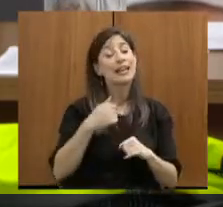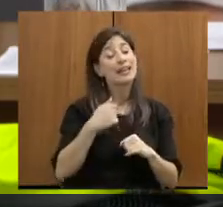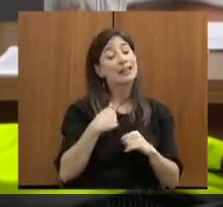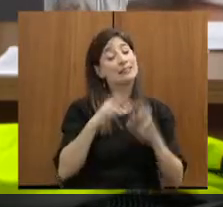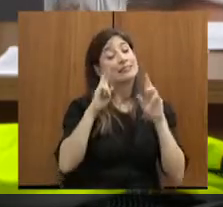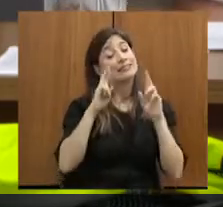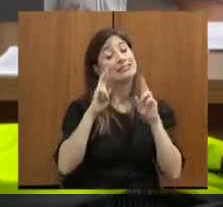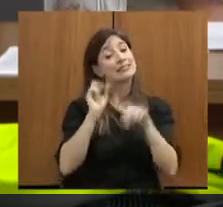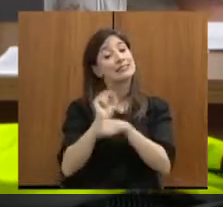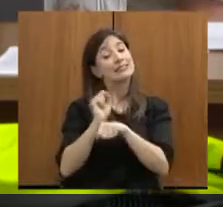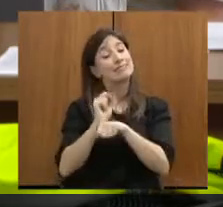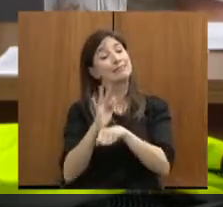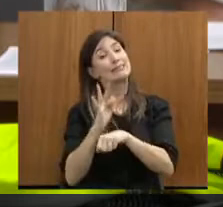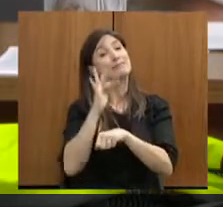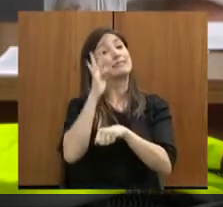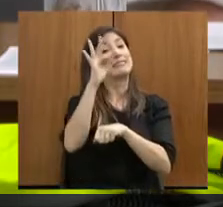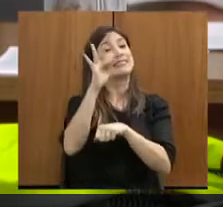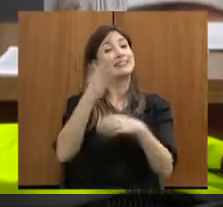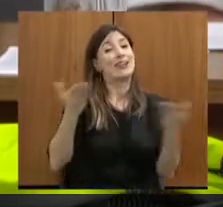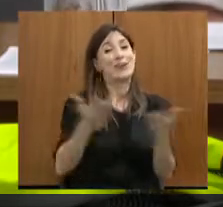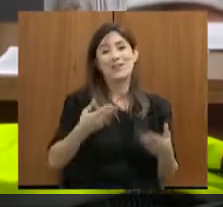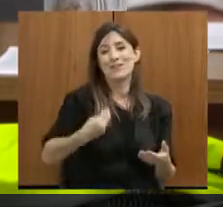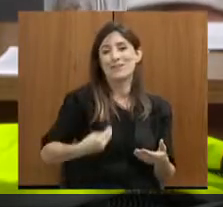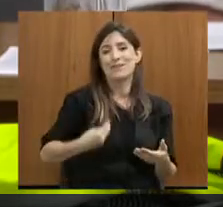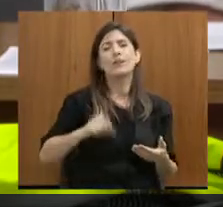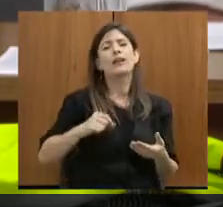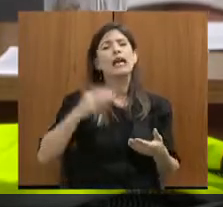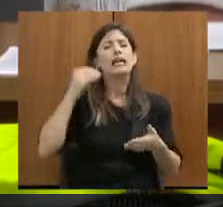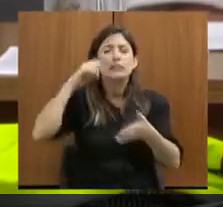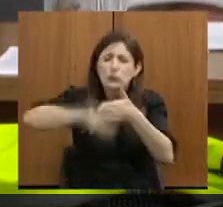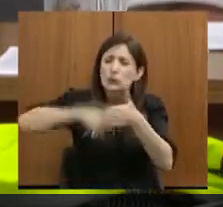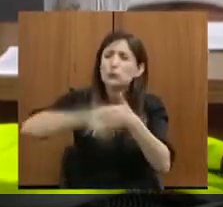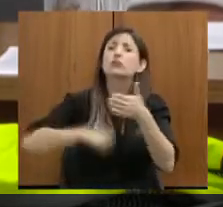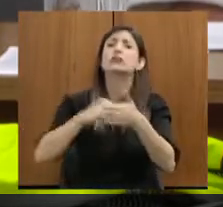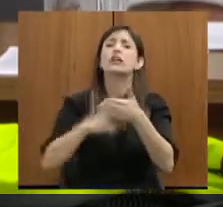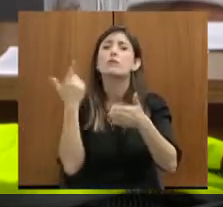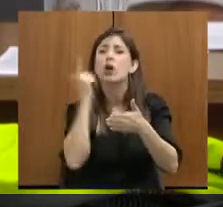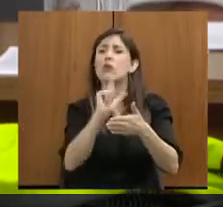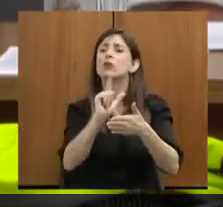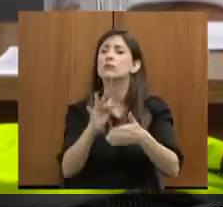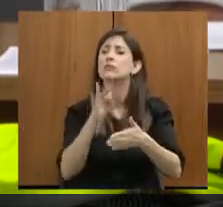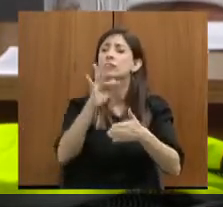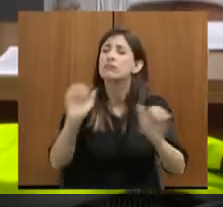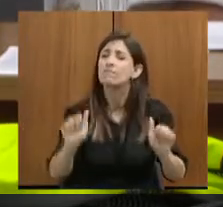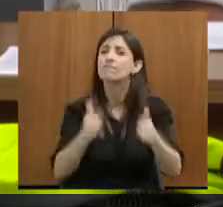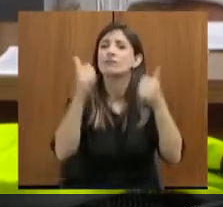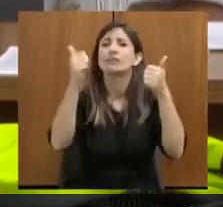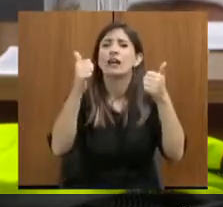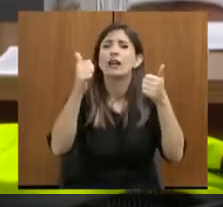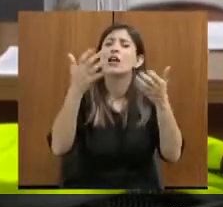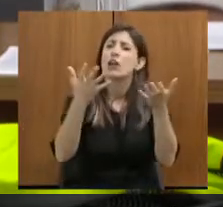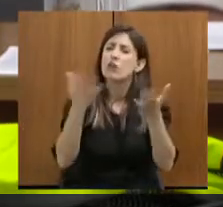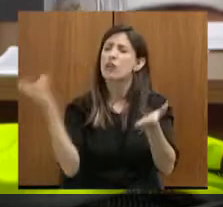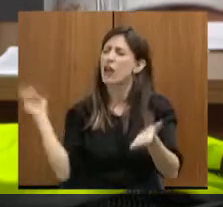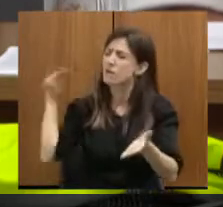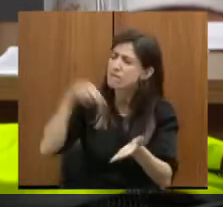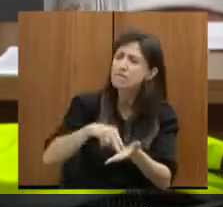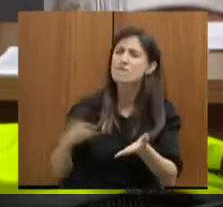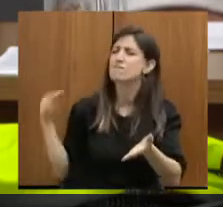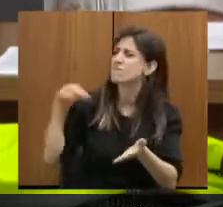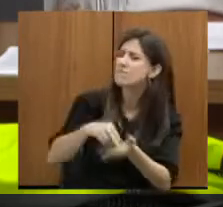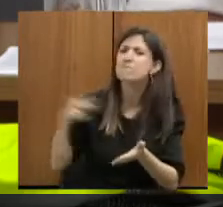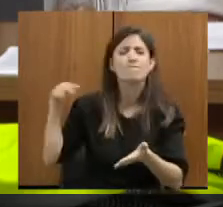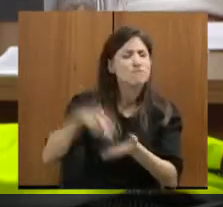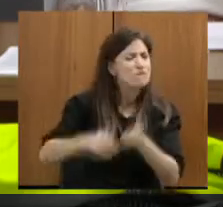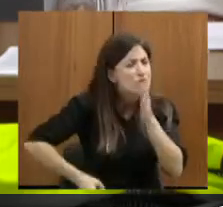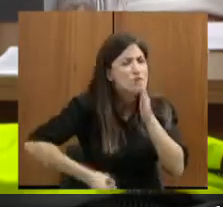de tá aqui hoje é para ter as coisas mudem para que a gente possa tá aqui mais 1000 vezes nesse espaço Quantas vezes for